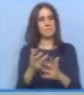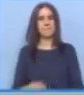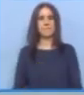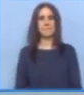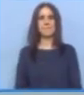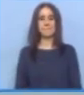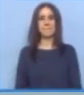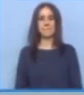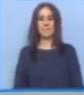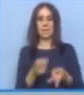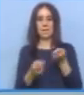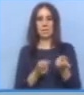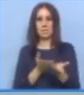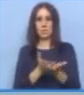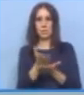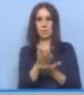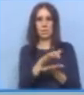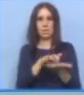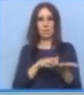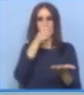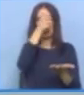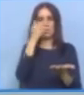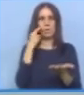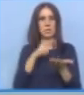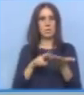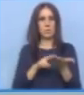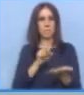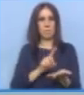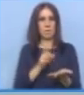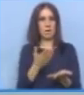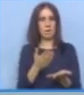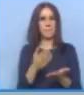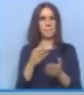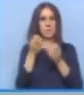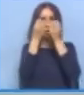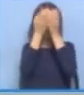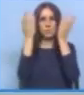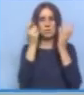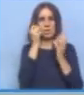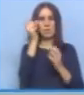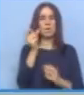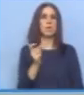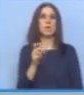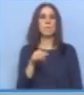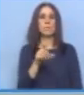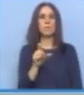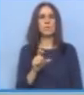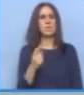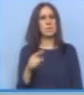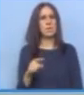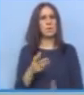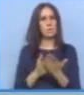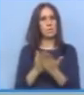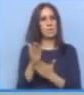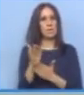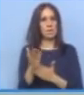Vamos continuar esta análise aos textos da liturgia de domingo, passando à primeira leitura da profecia de Amós. Há aí uma continuidade